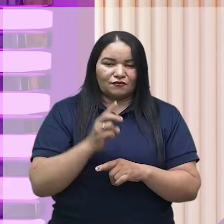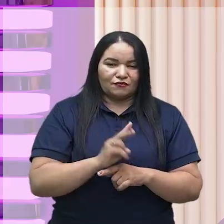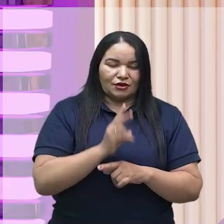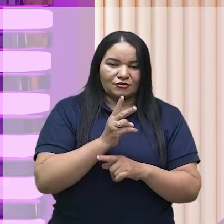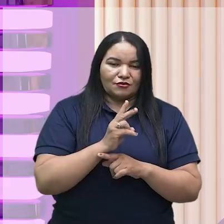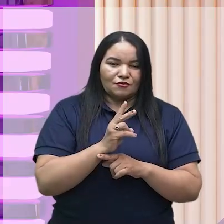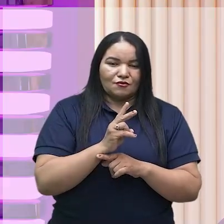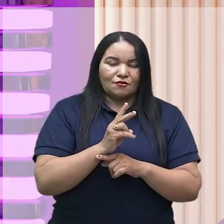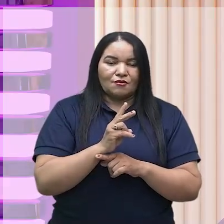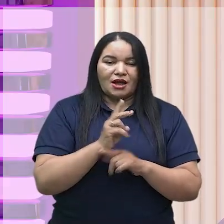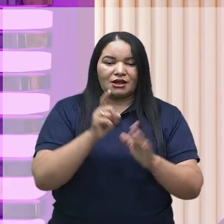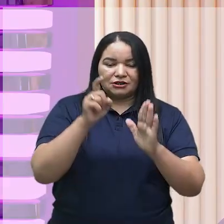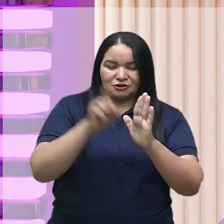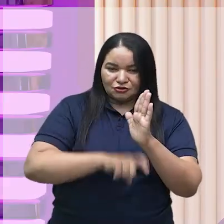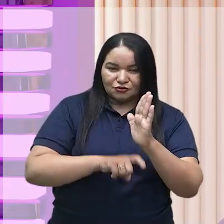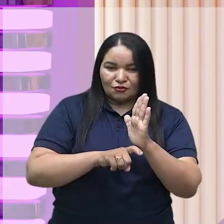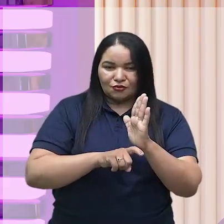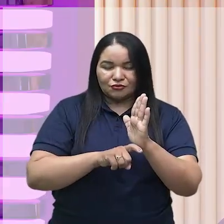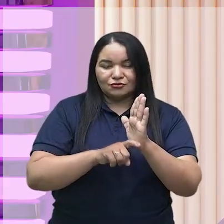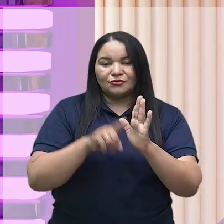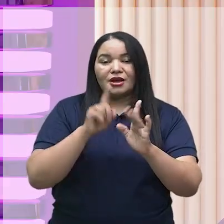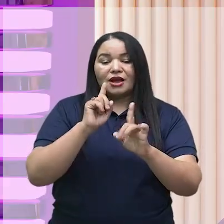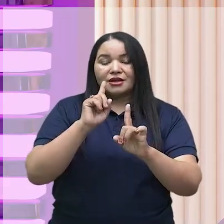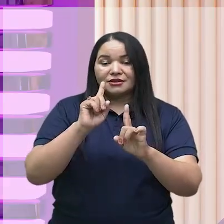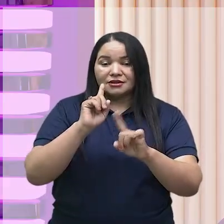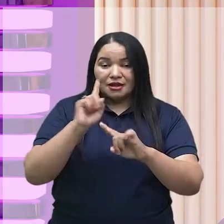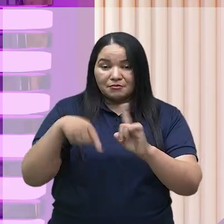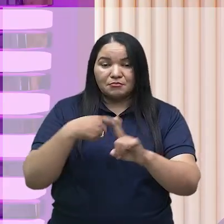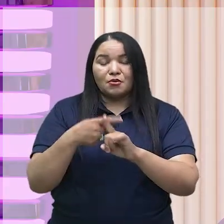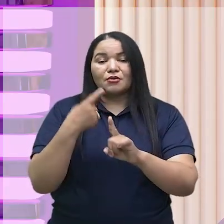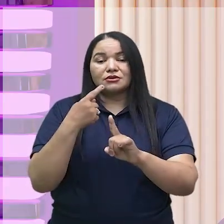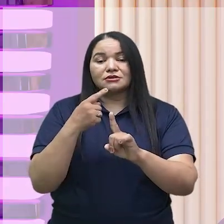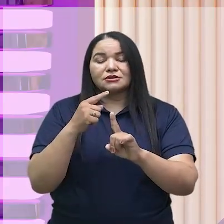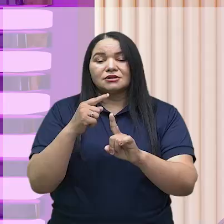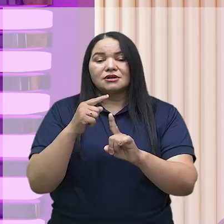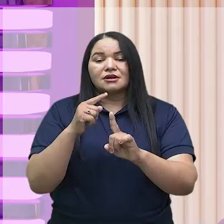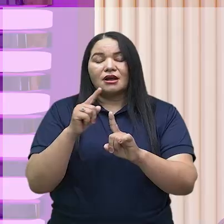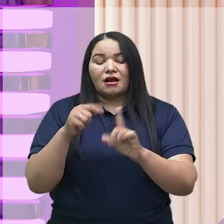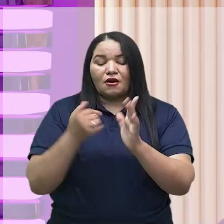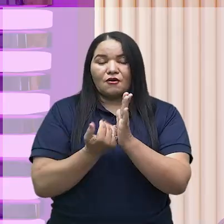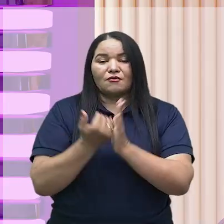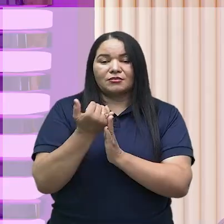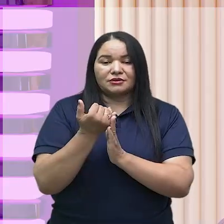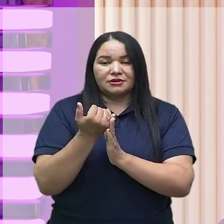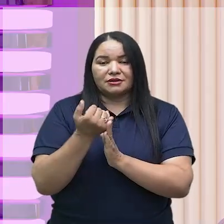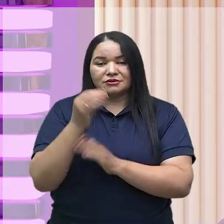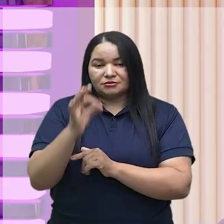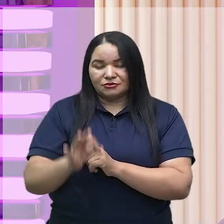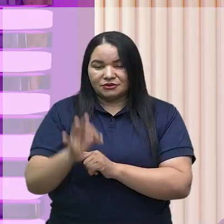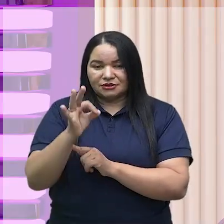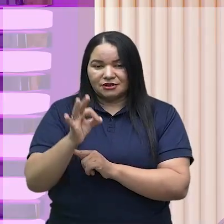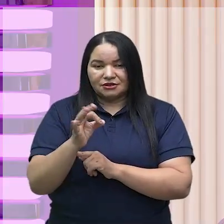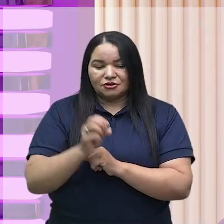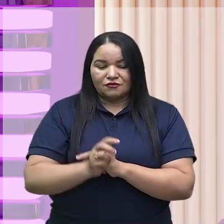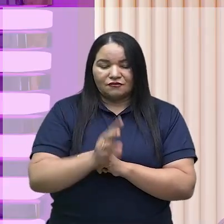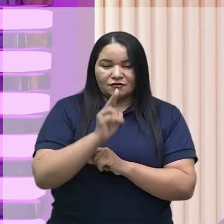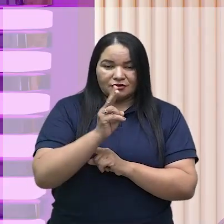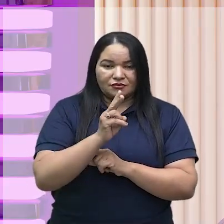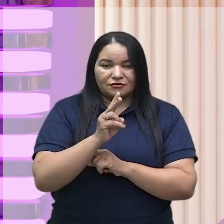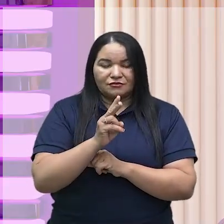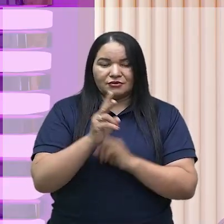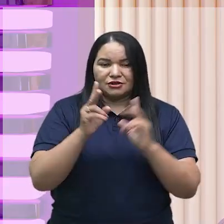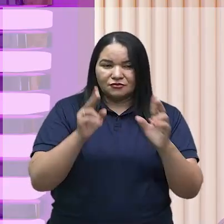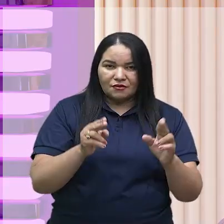primeiro tirasse o desconto e depois aumentasse a mesma porcentagem, o valor seria